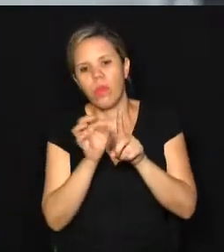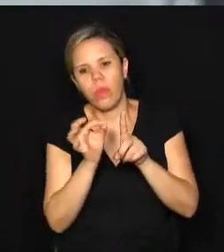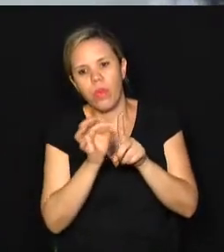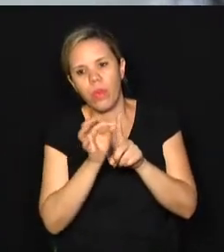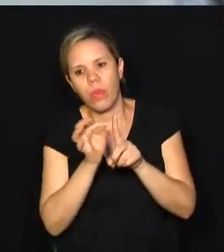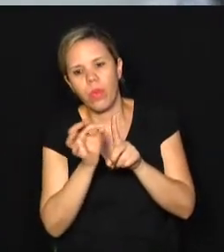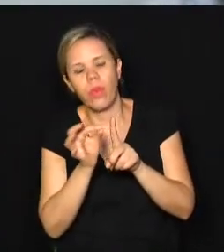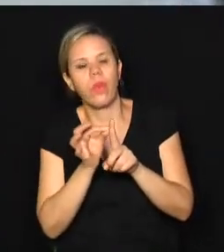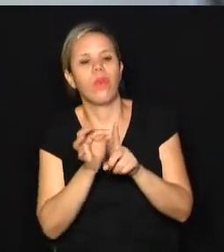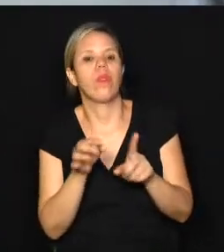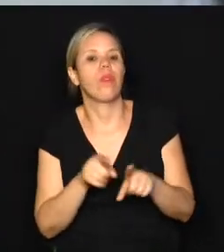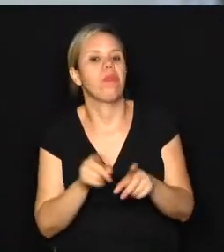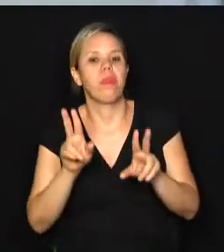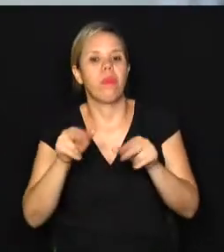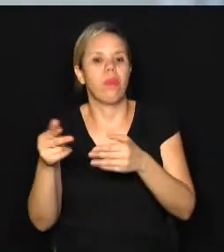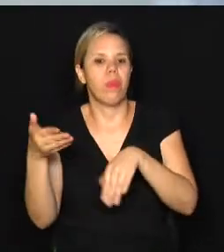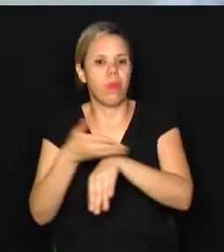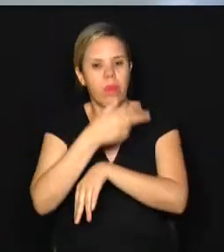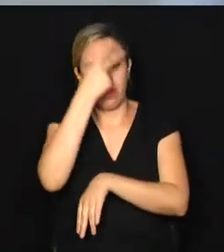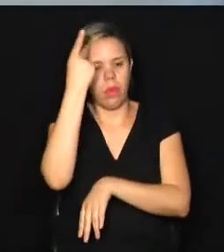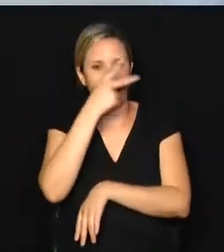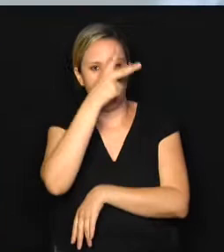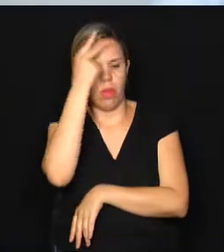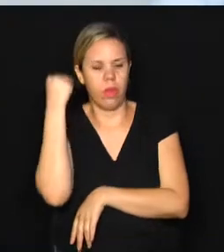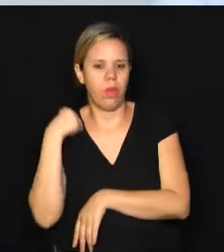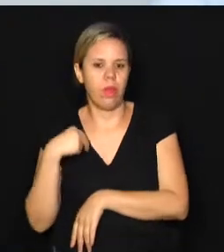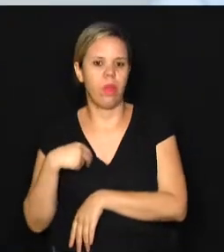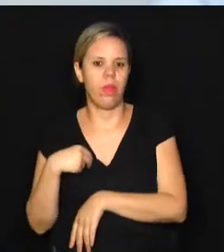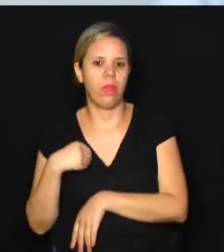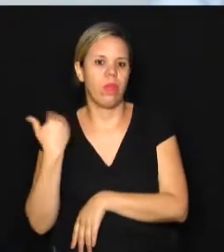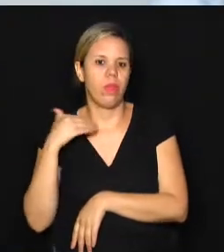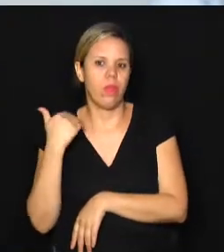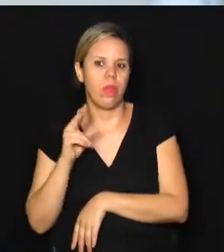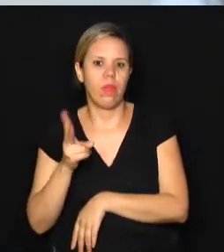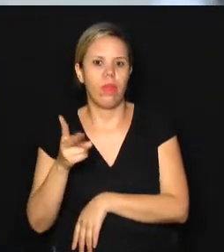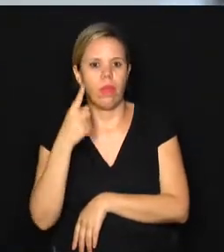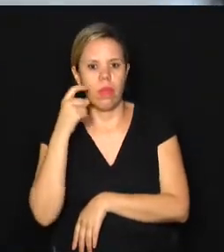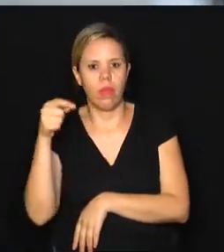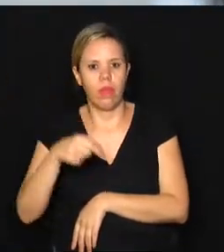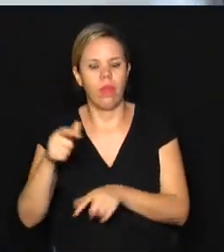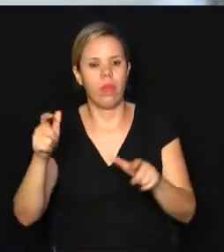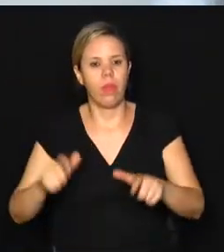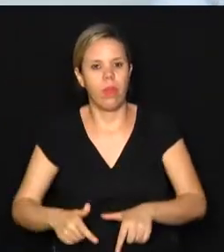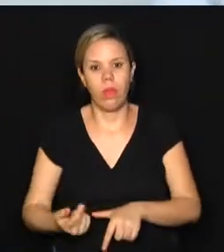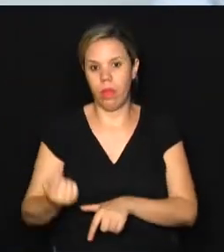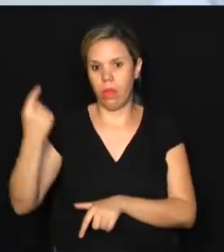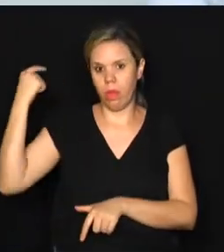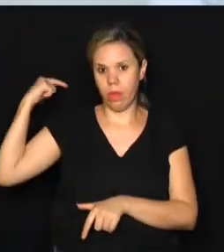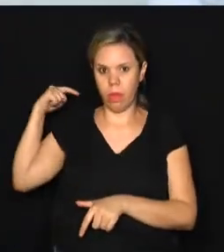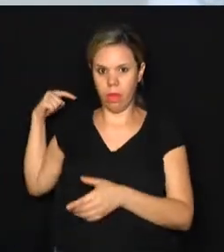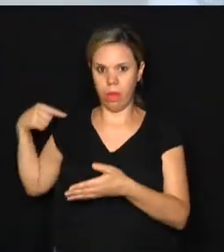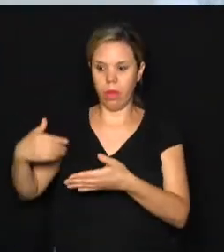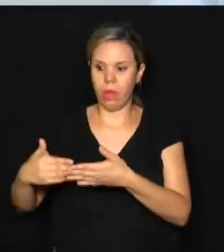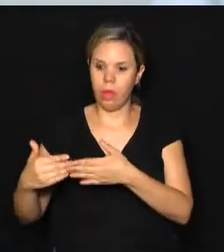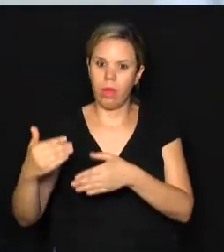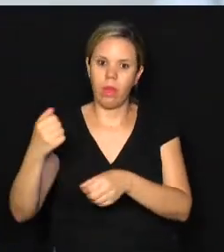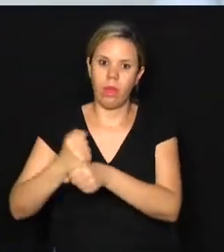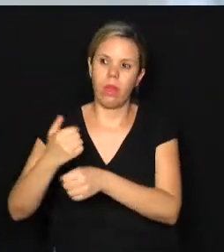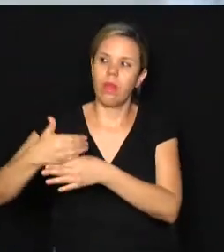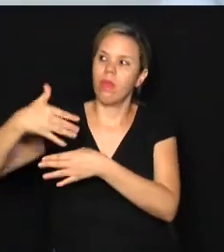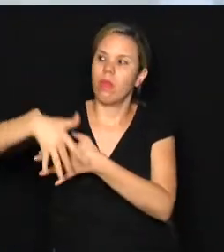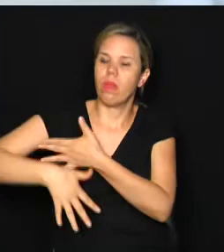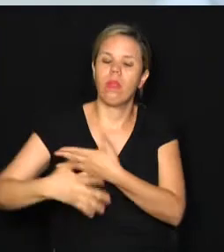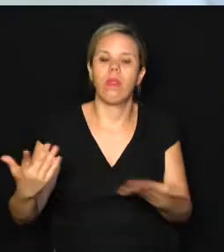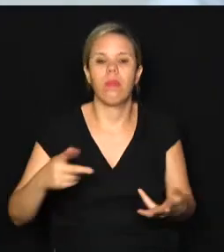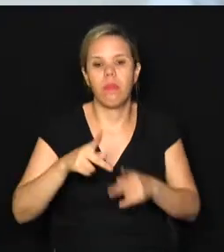gente nunca recebeu uma visita da prefeitura, além da Mariana, que sempre se interessou por esse local, antes mesmo da represa. A gente nunca viu